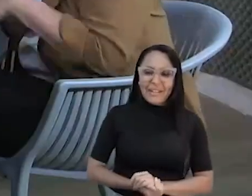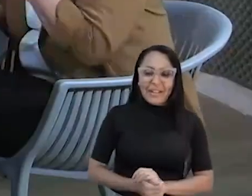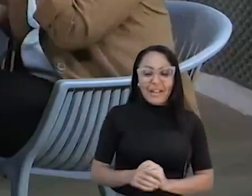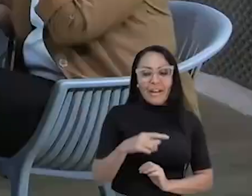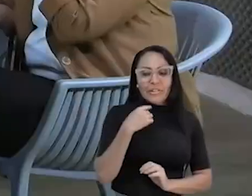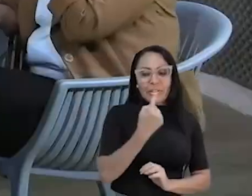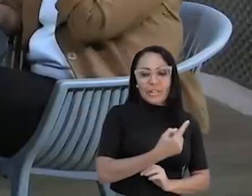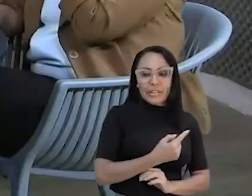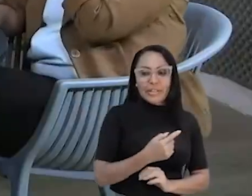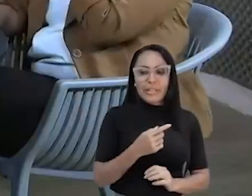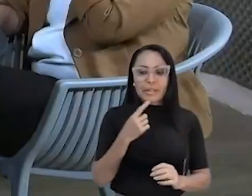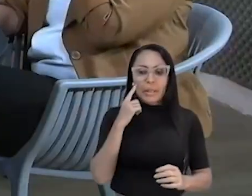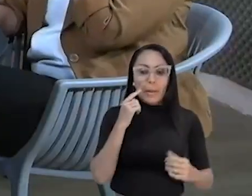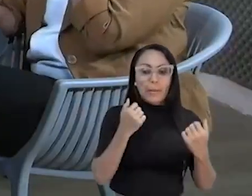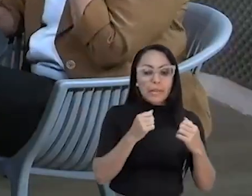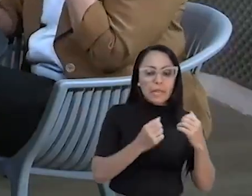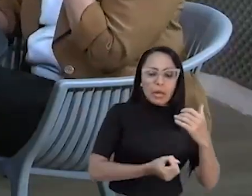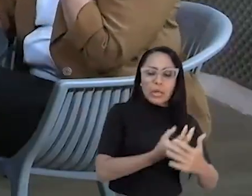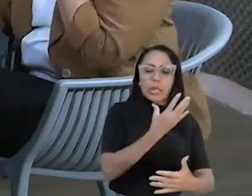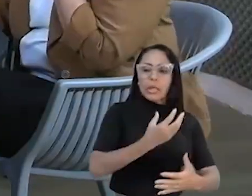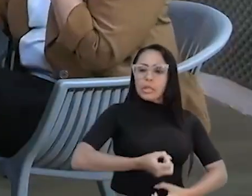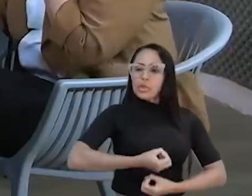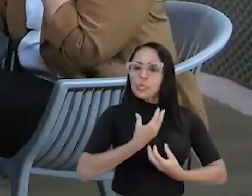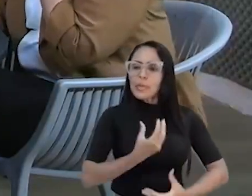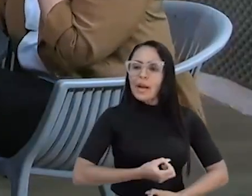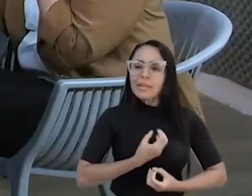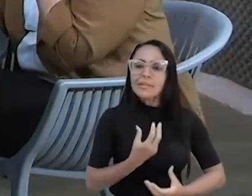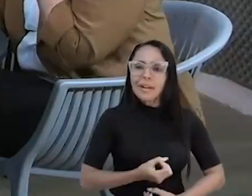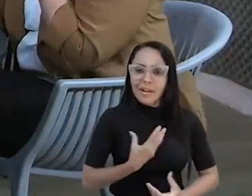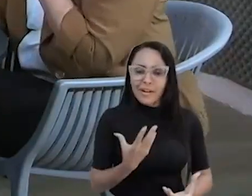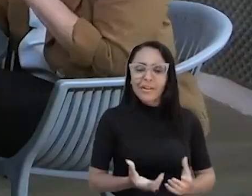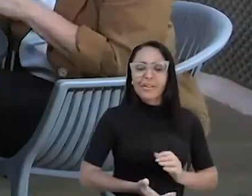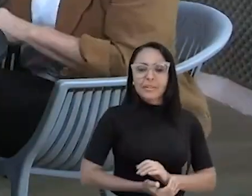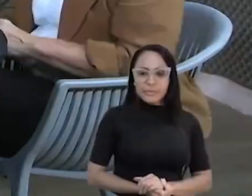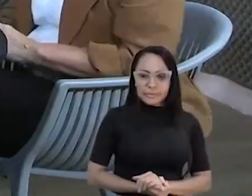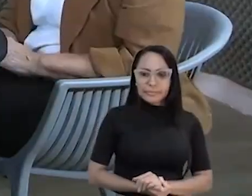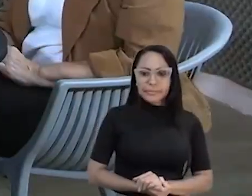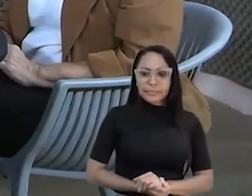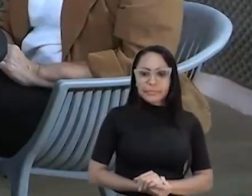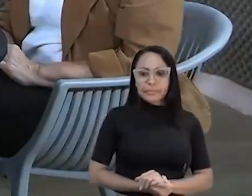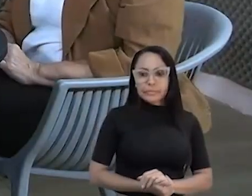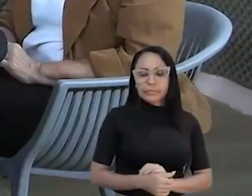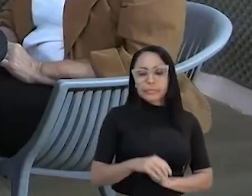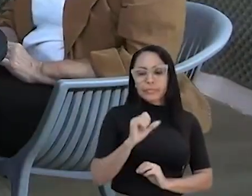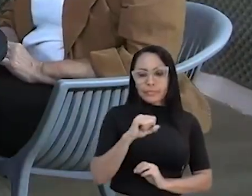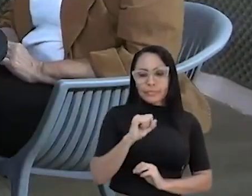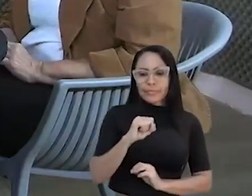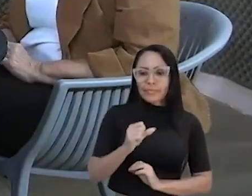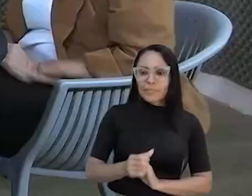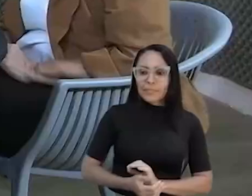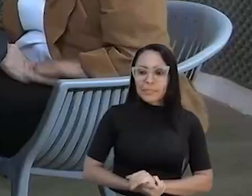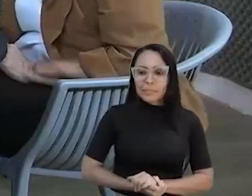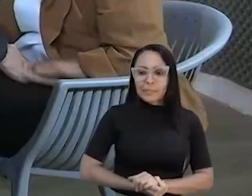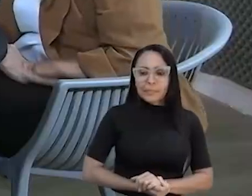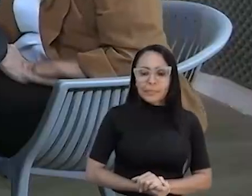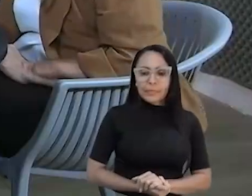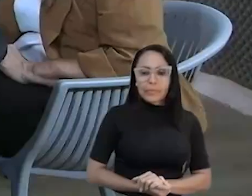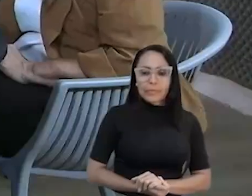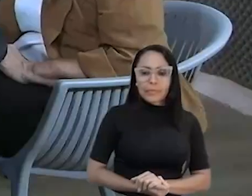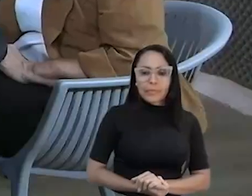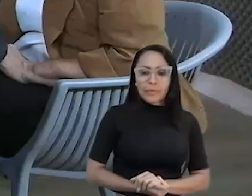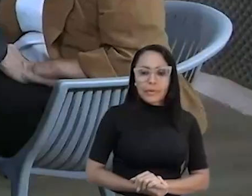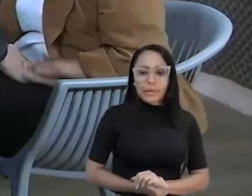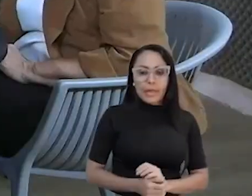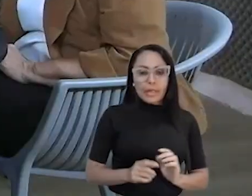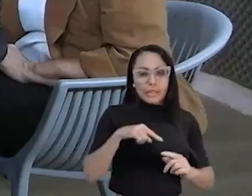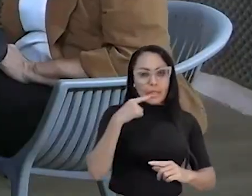pode faz copiar, mas pode fazer uma inspiração, né? Pode se inspirar nessa daí. E a